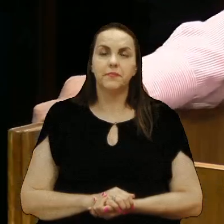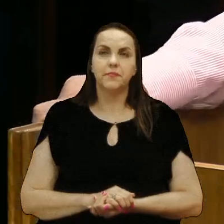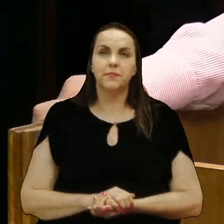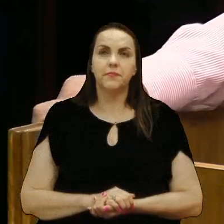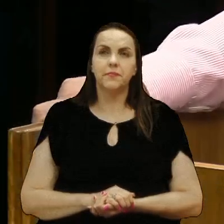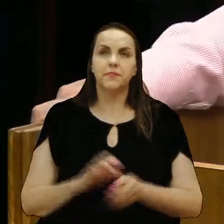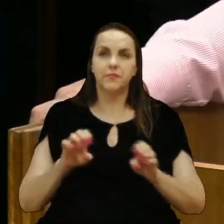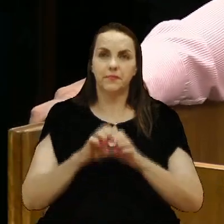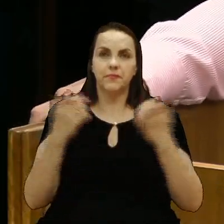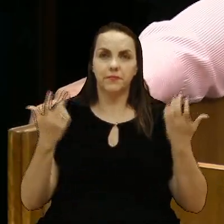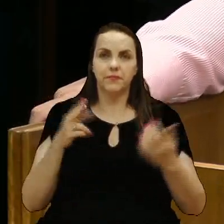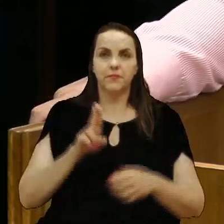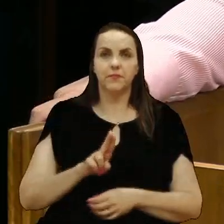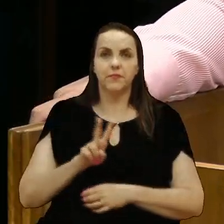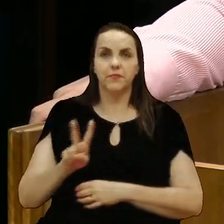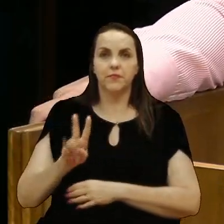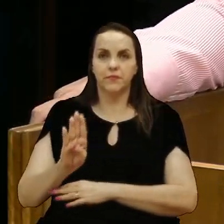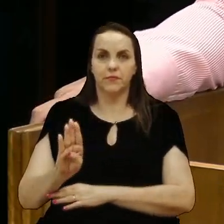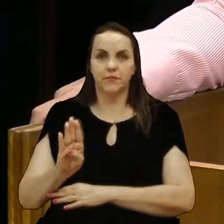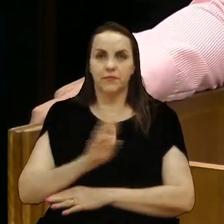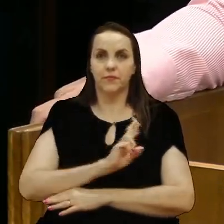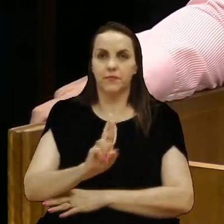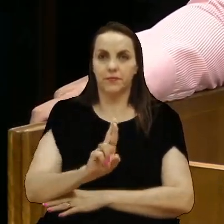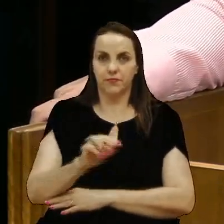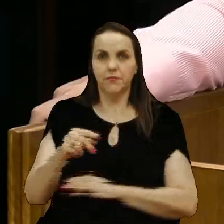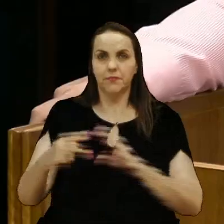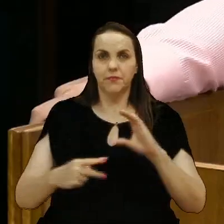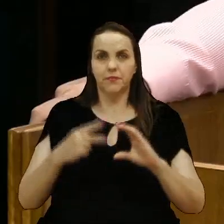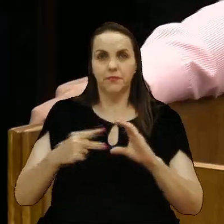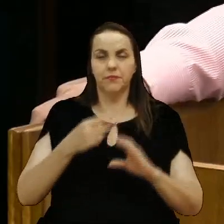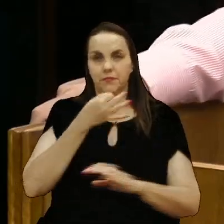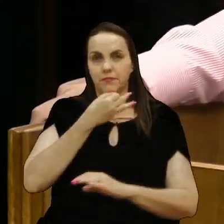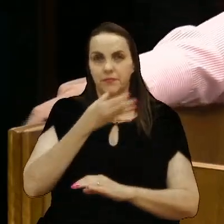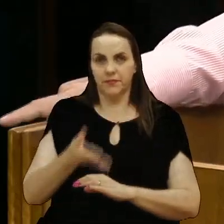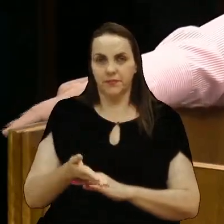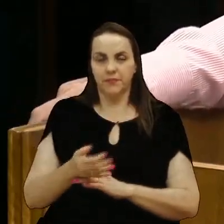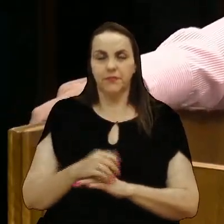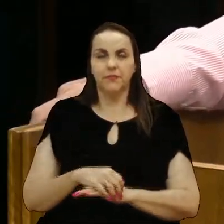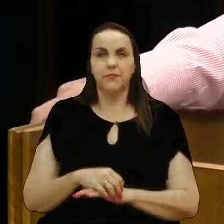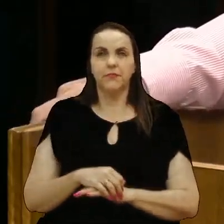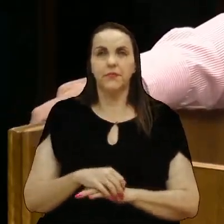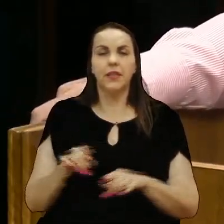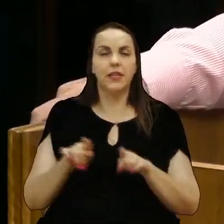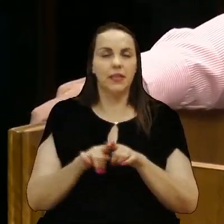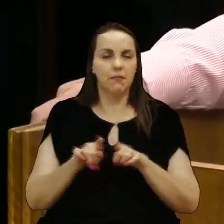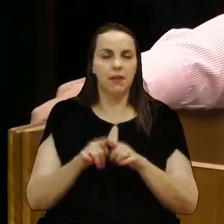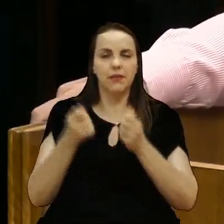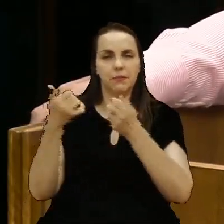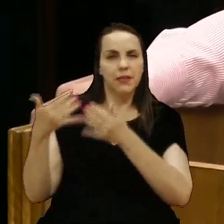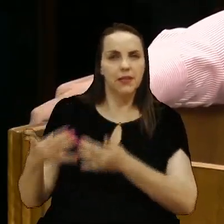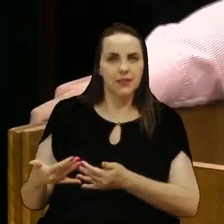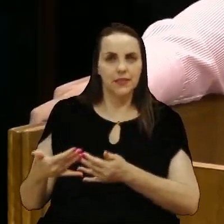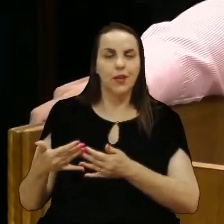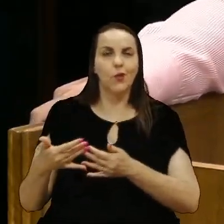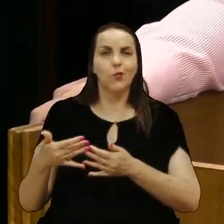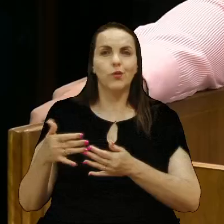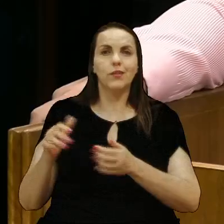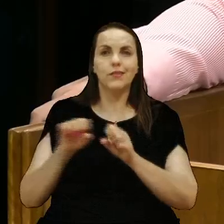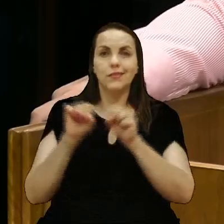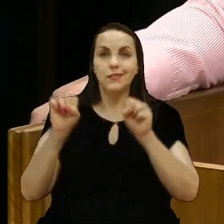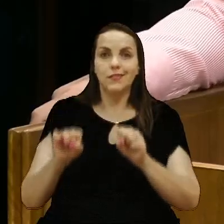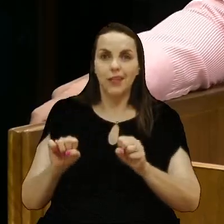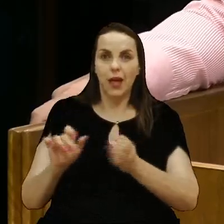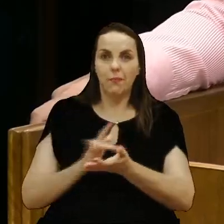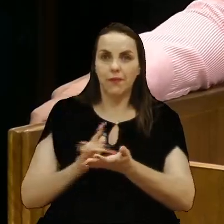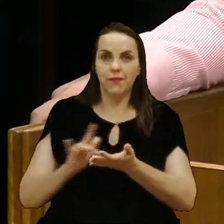evento da UVB, representando essa casa, apresentando o case da implantação aqui do nosso sistema, vereadores e presidentes de todo